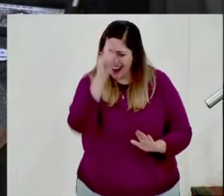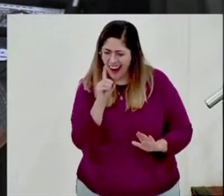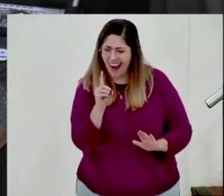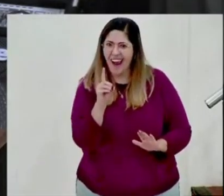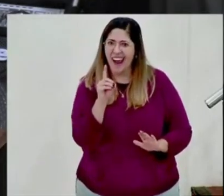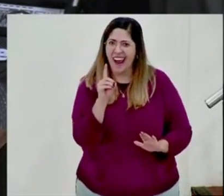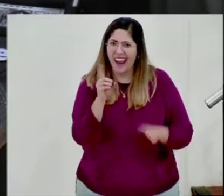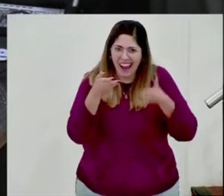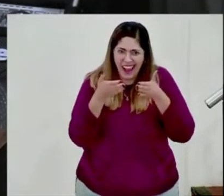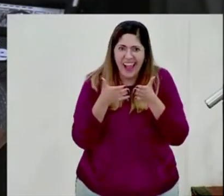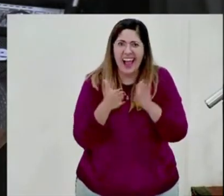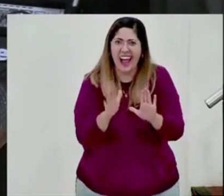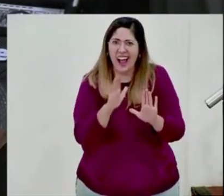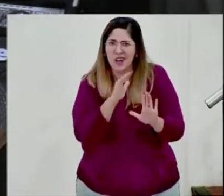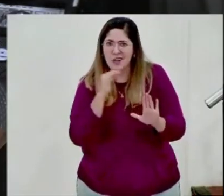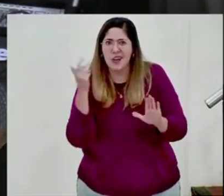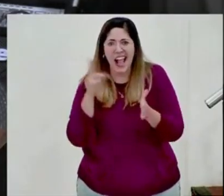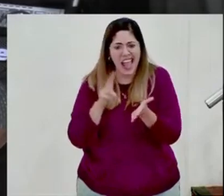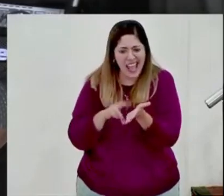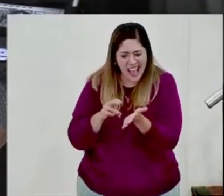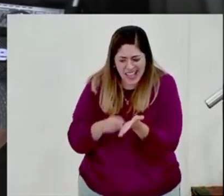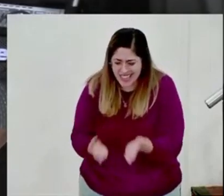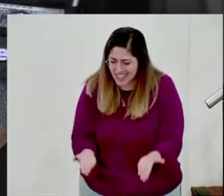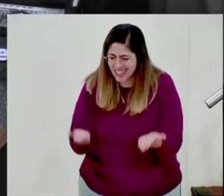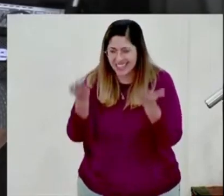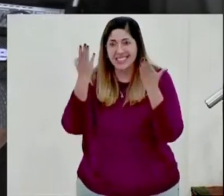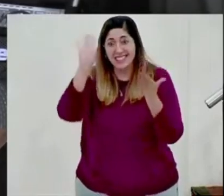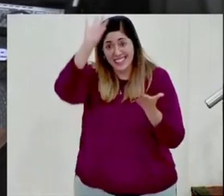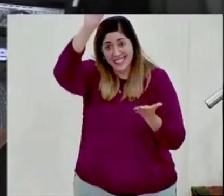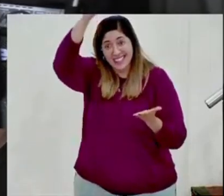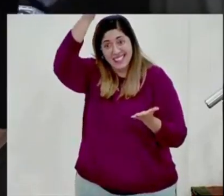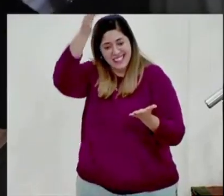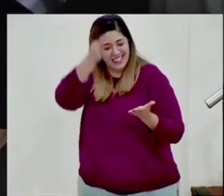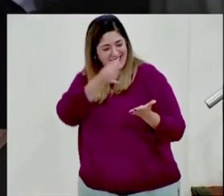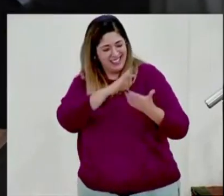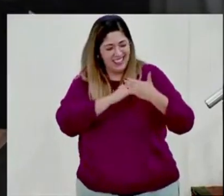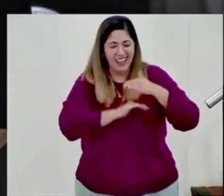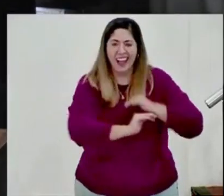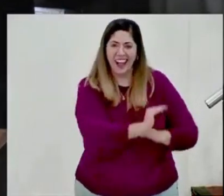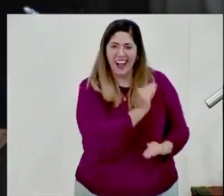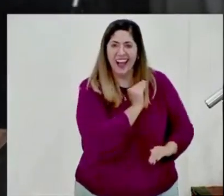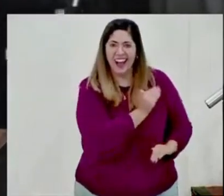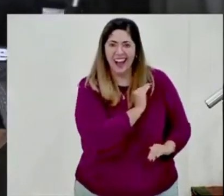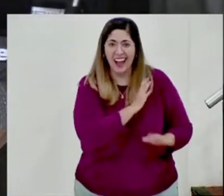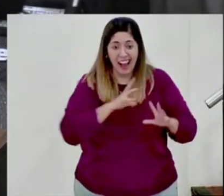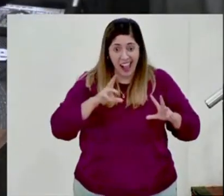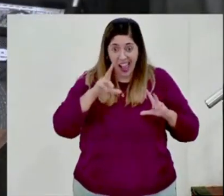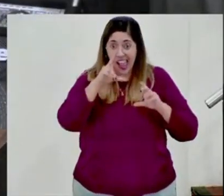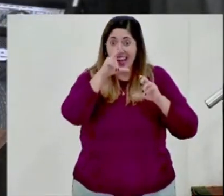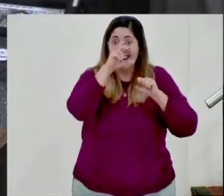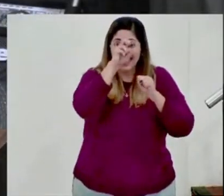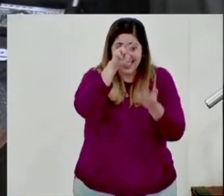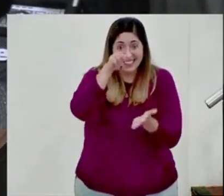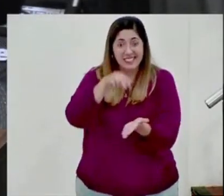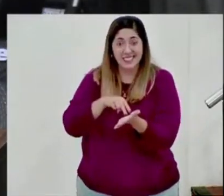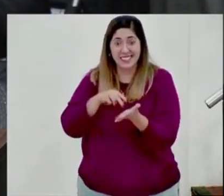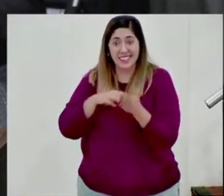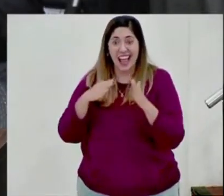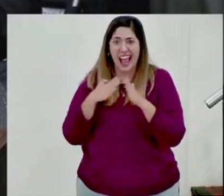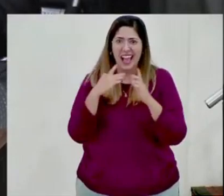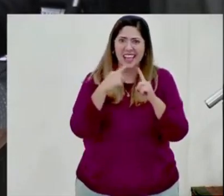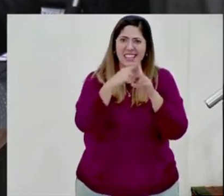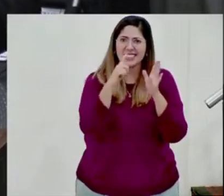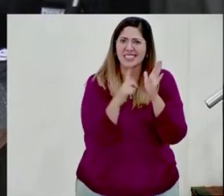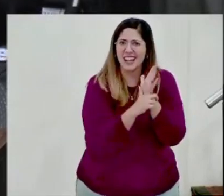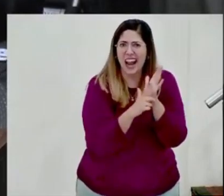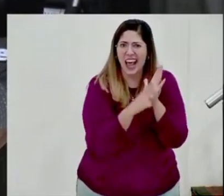é o nosso Senhor Jesus Cristo, que habita em nós por meio do seu Espírito, que faz com que essa igreja aqui permaneça para sempre. 100 anos não é nada para a